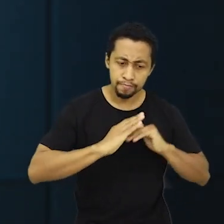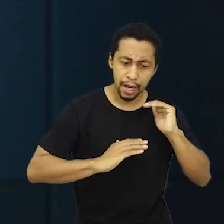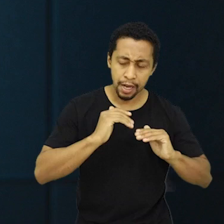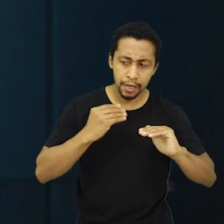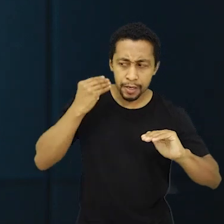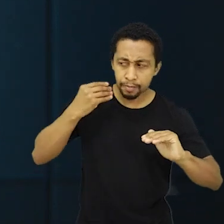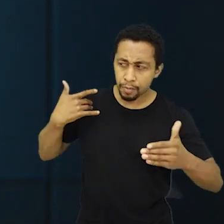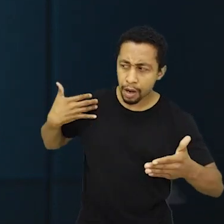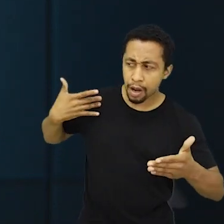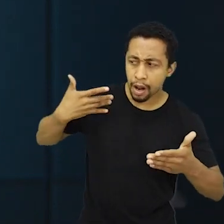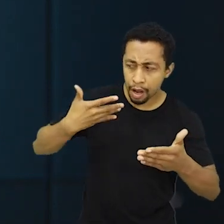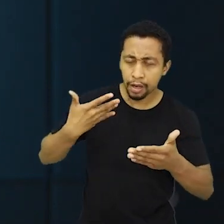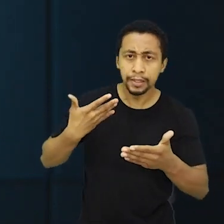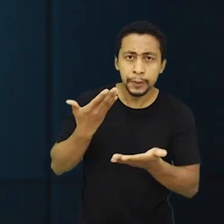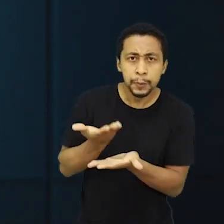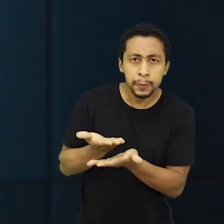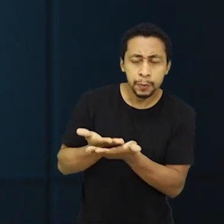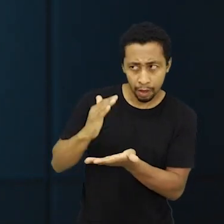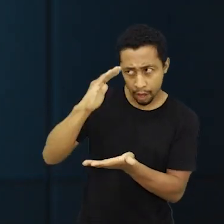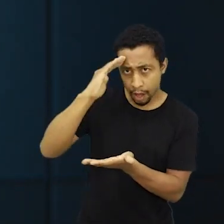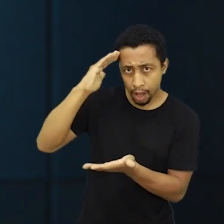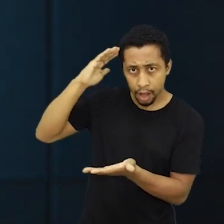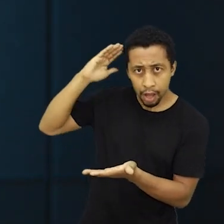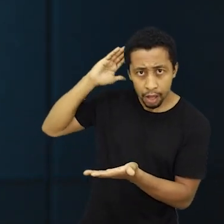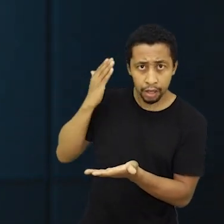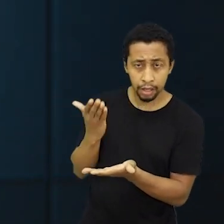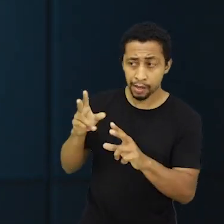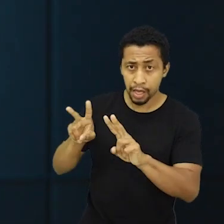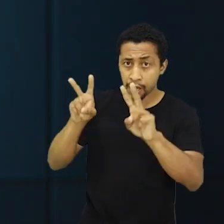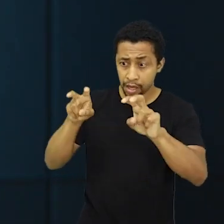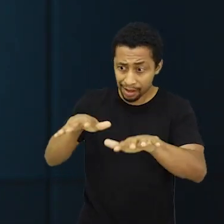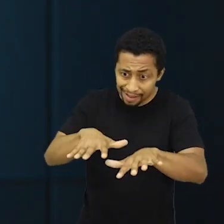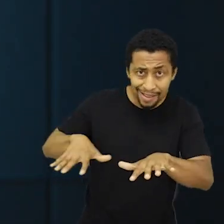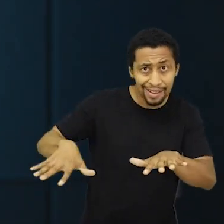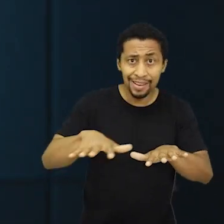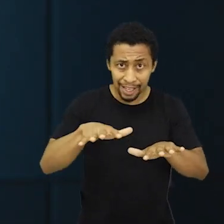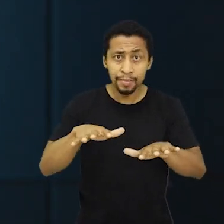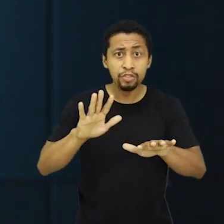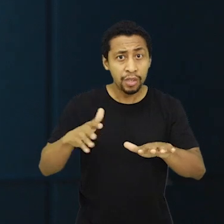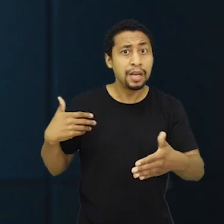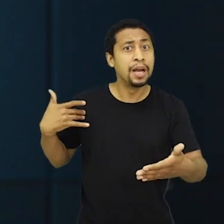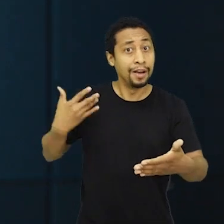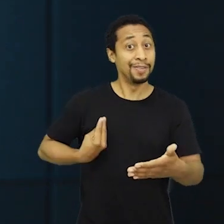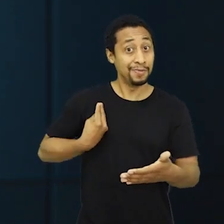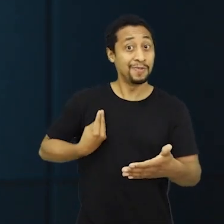trajetória acadêmica de estudos sobre essa temática, que muito esteve ligada à minha trajetória de